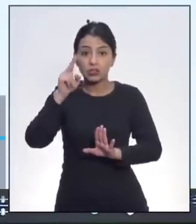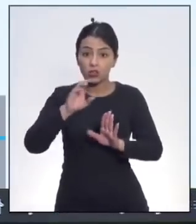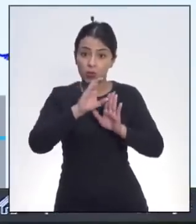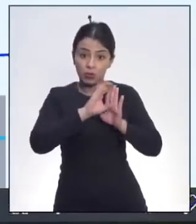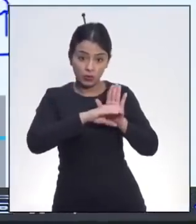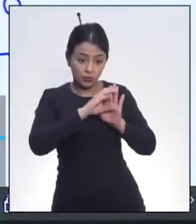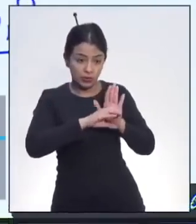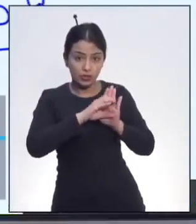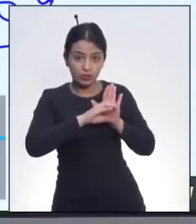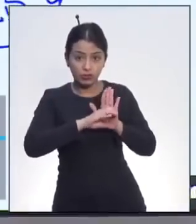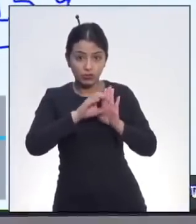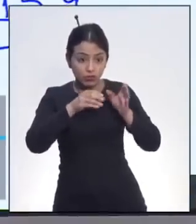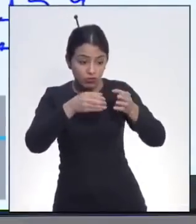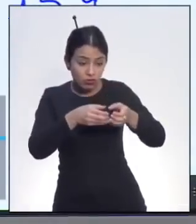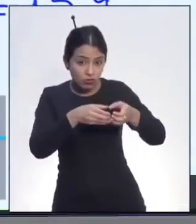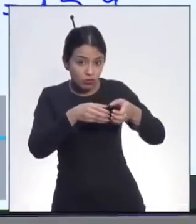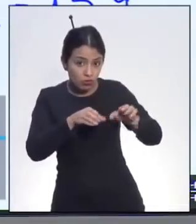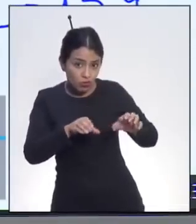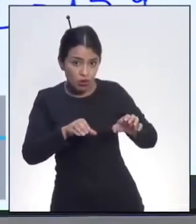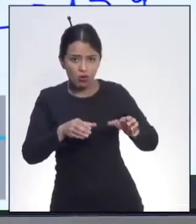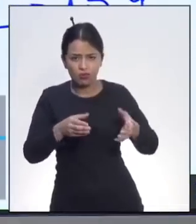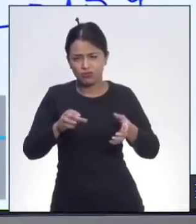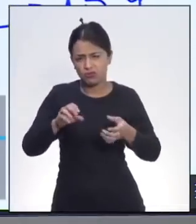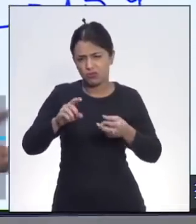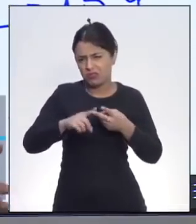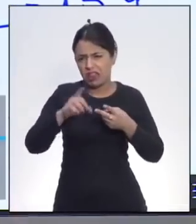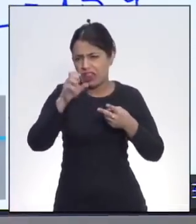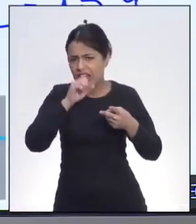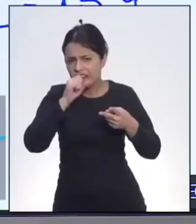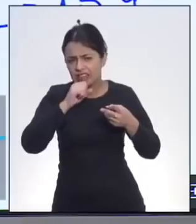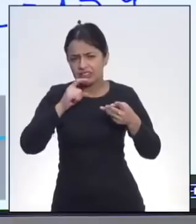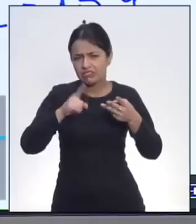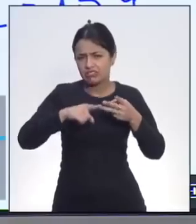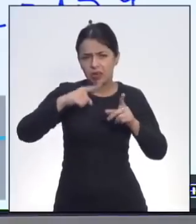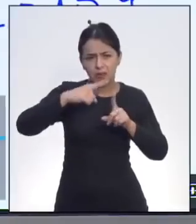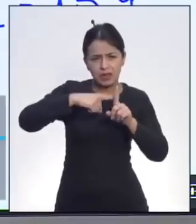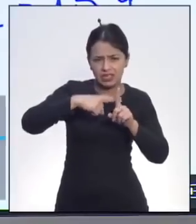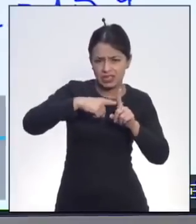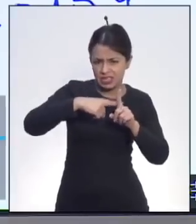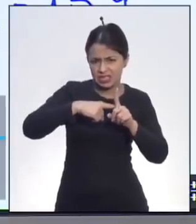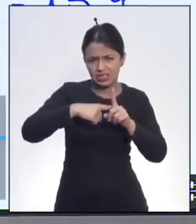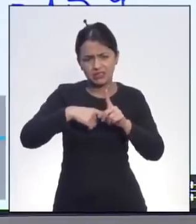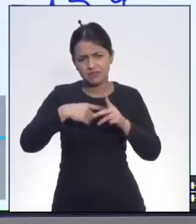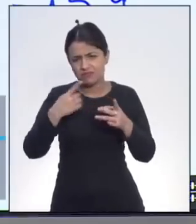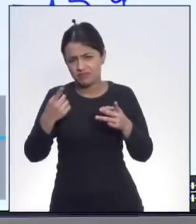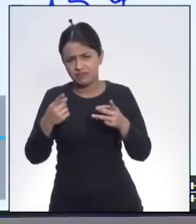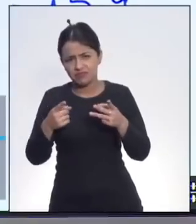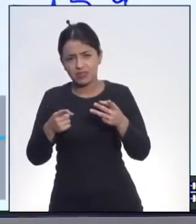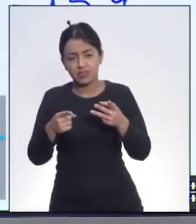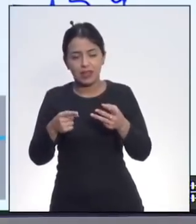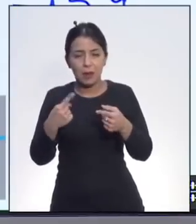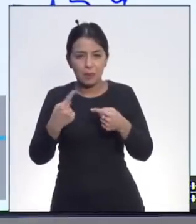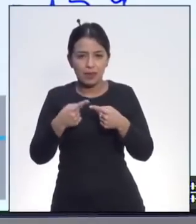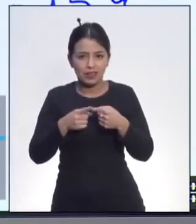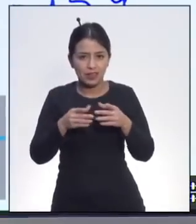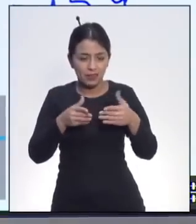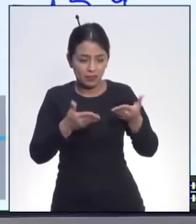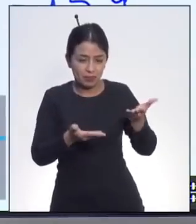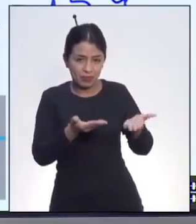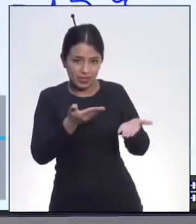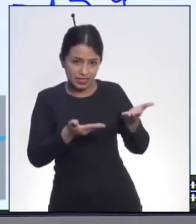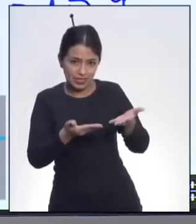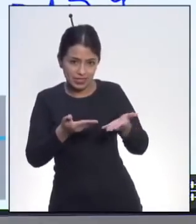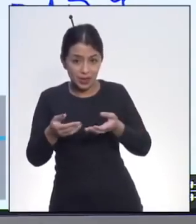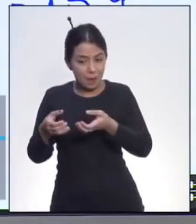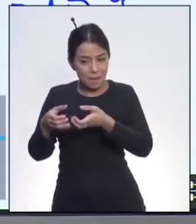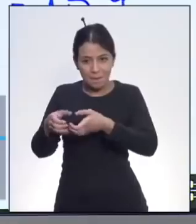múltiplos, aí no caso dos ovos, laranjas, enfim, bananas, hoje em dia se vende por peso, né? Os ovos ainda não se